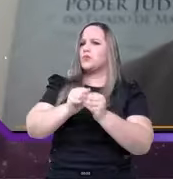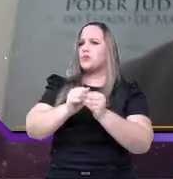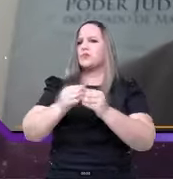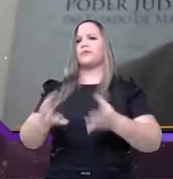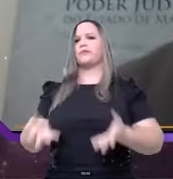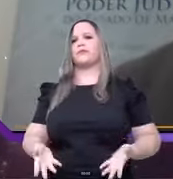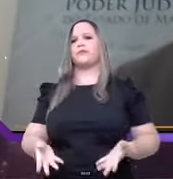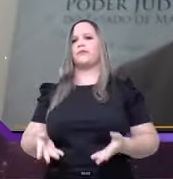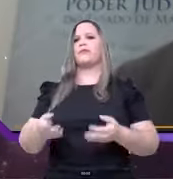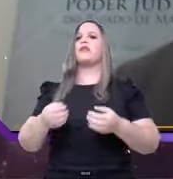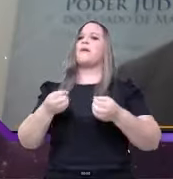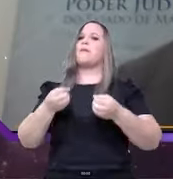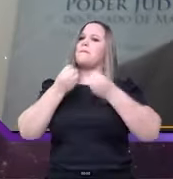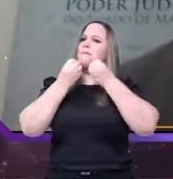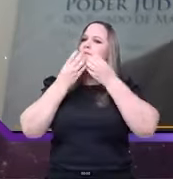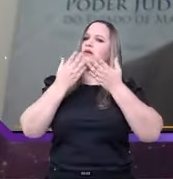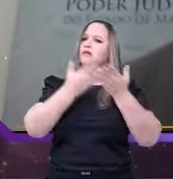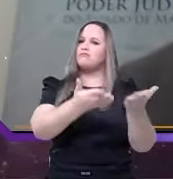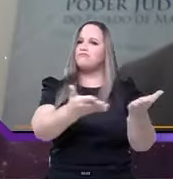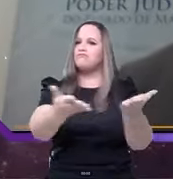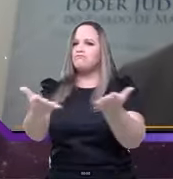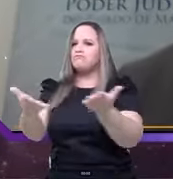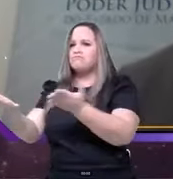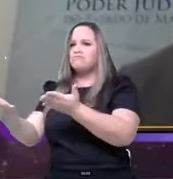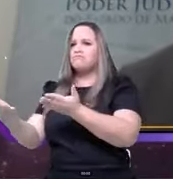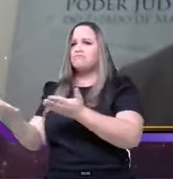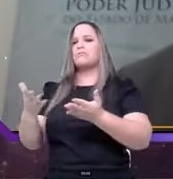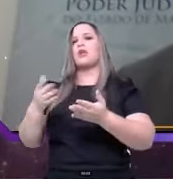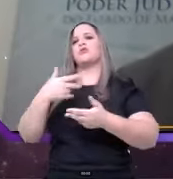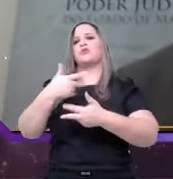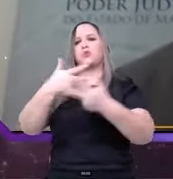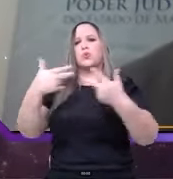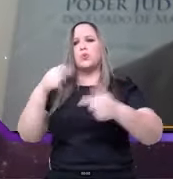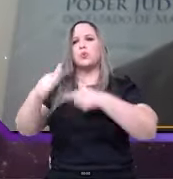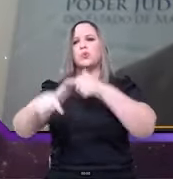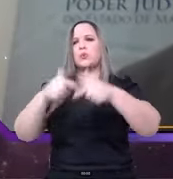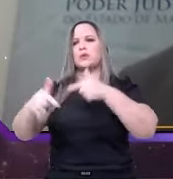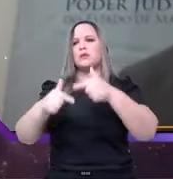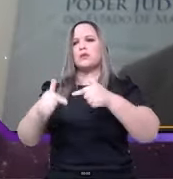Para dar as boas-vindas e a condução dos trabalhos, com a palavra o